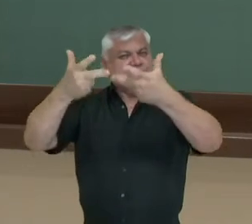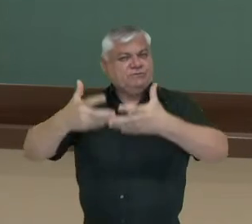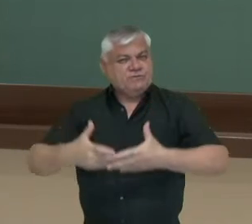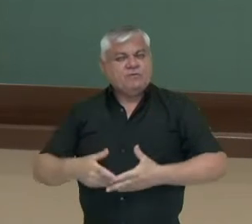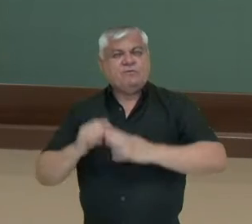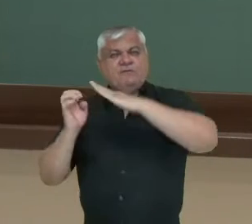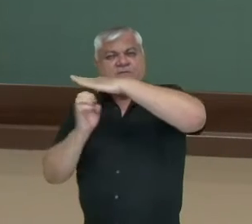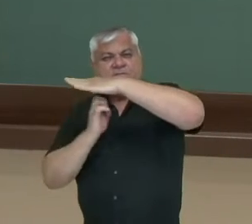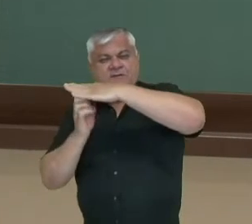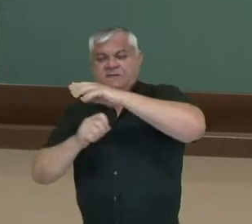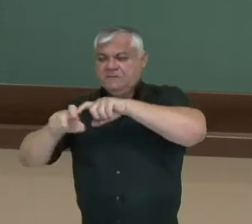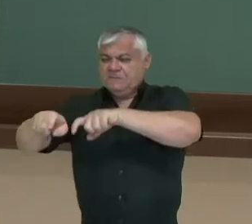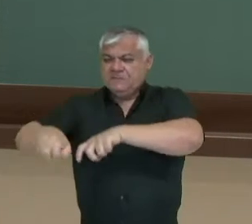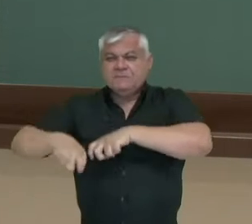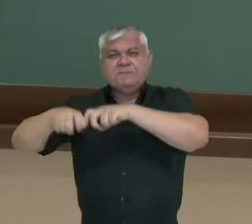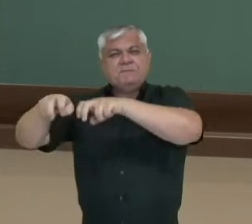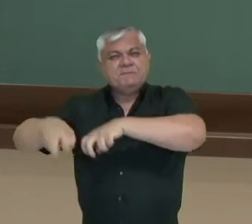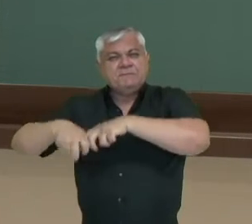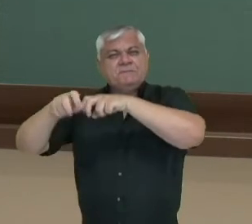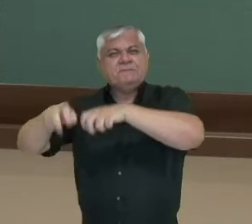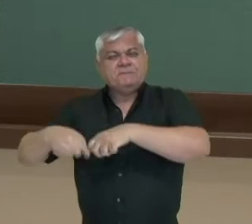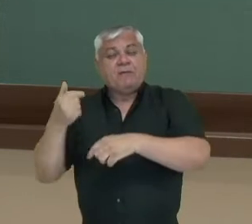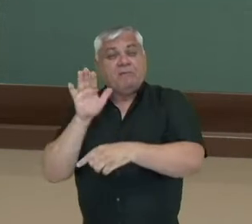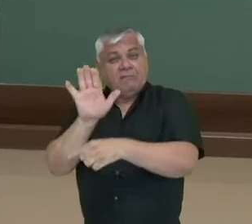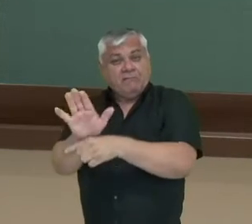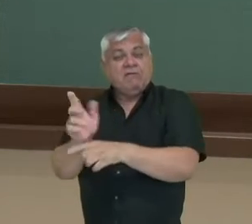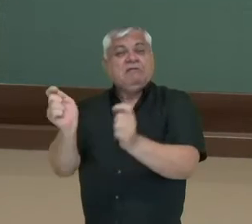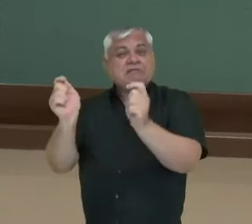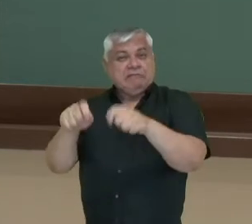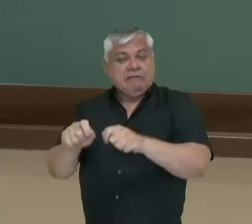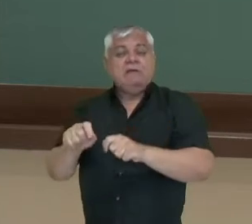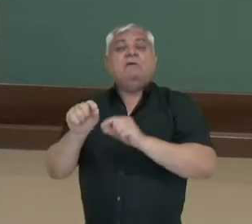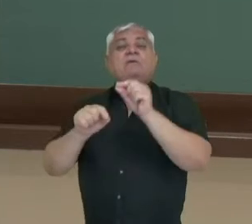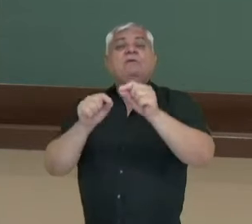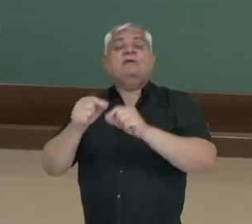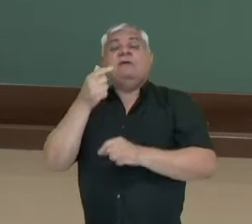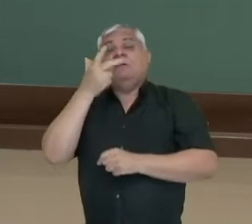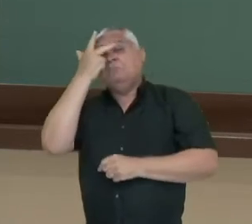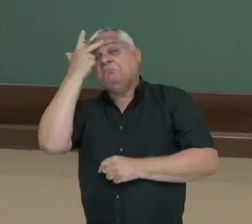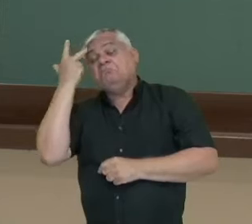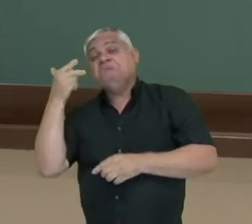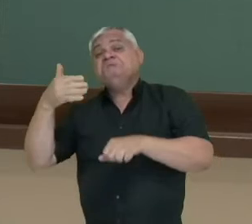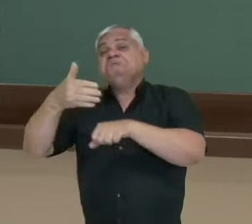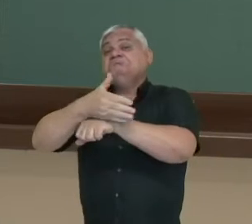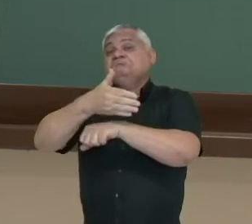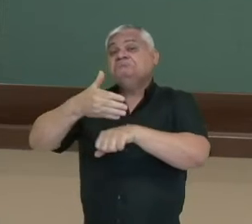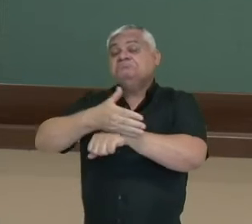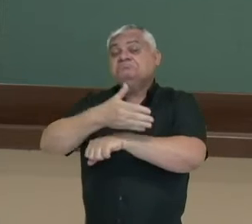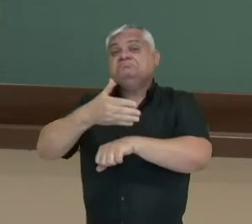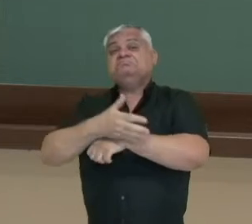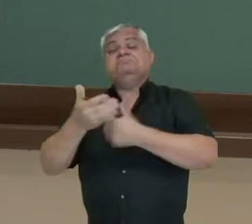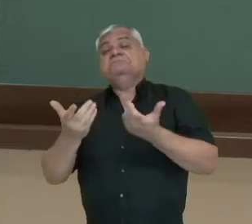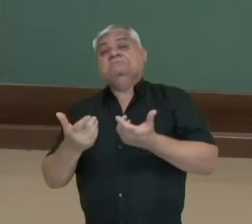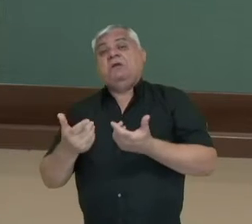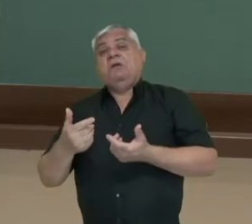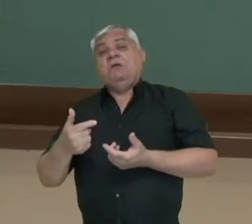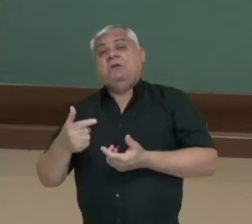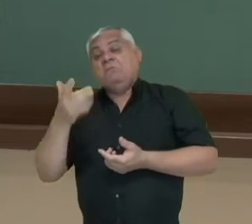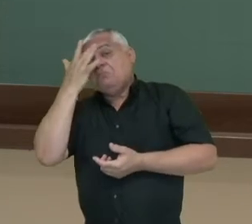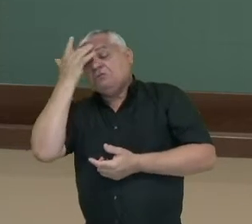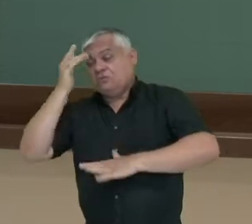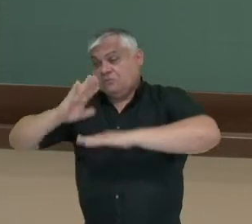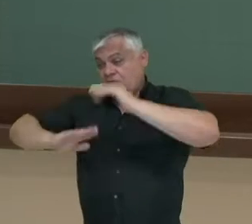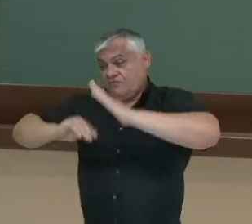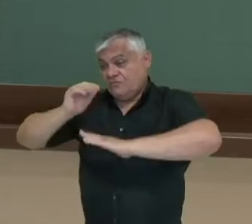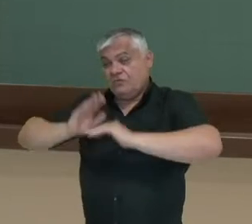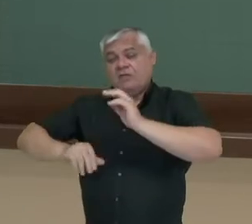cooperativas agrícolas que podem auxiliar bastante a entrada dos agricultores na venda, mas